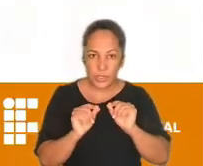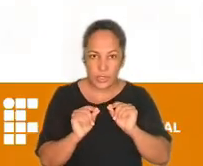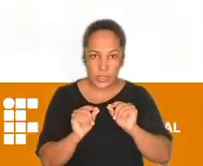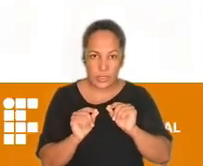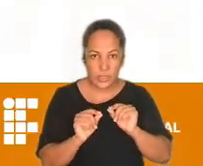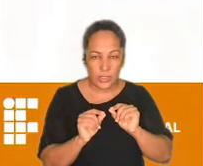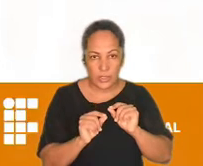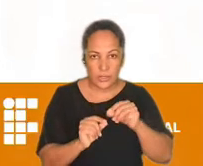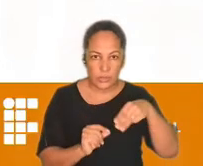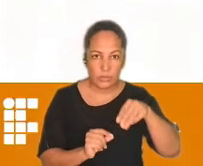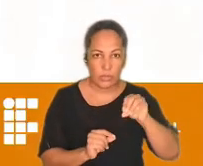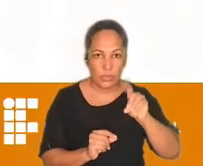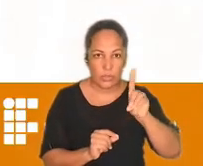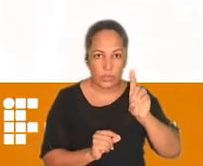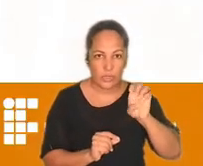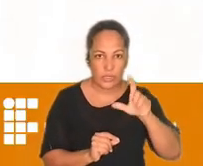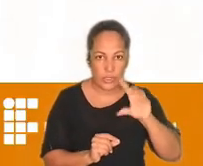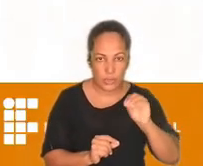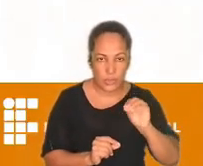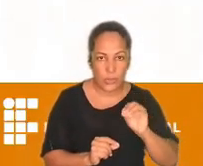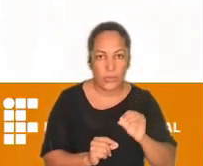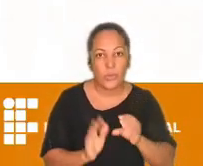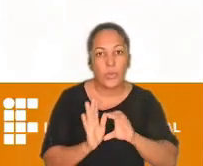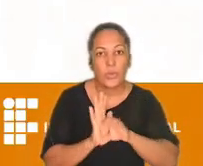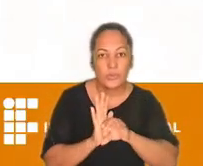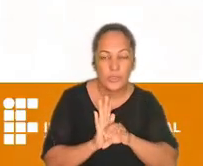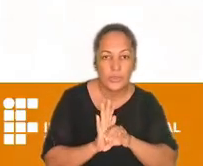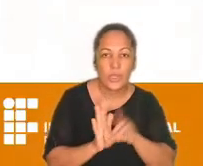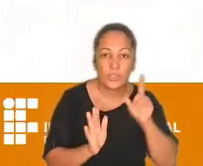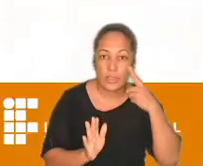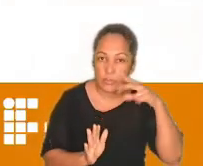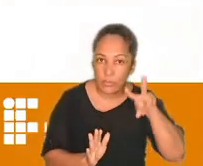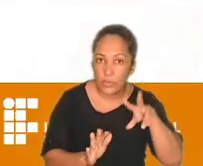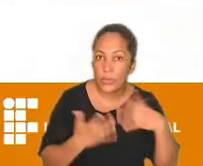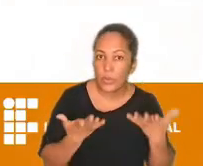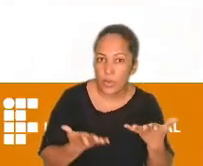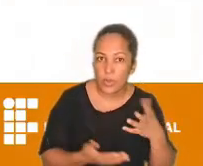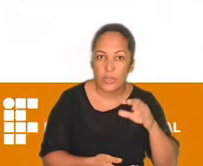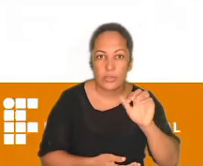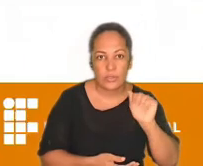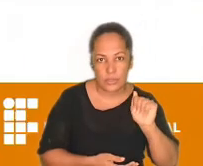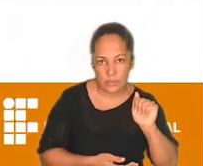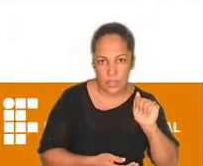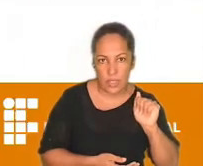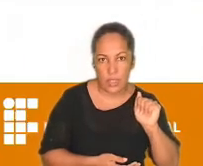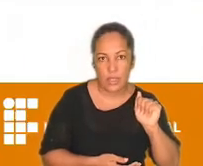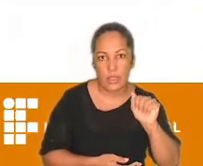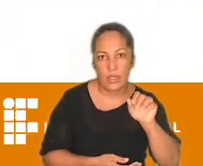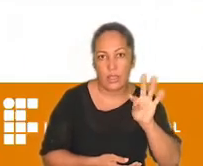gente identificou quais são os atributos da entidade, os atributos da entidade que